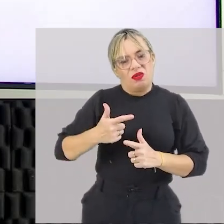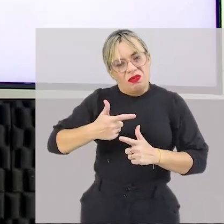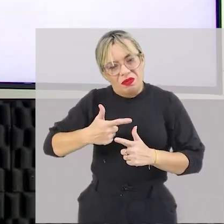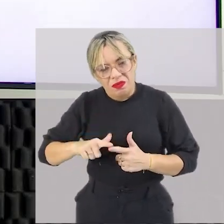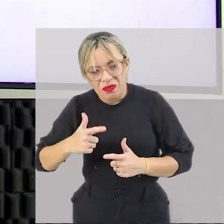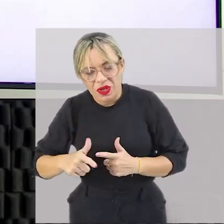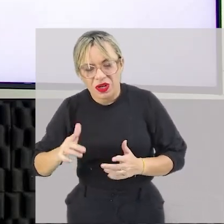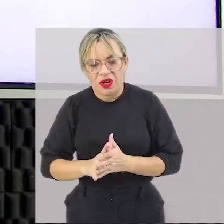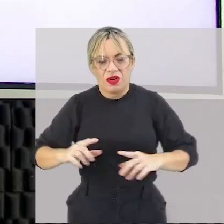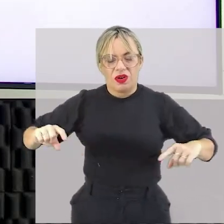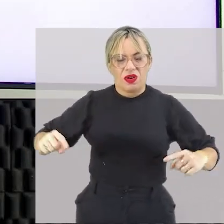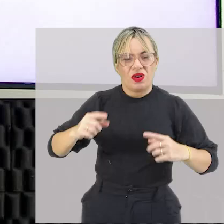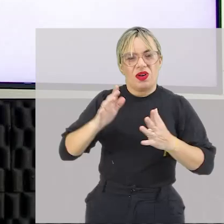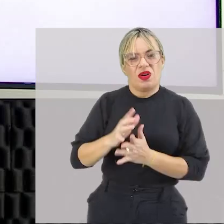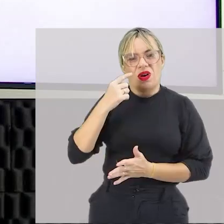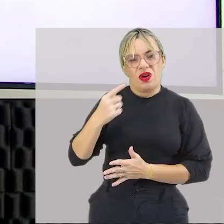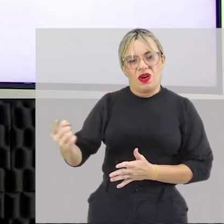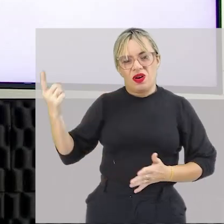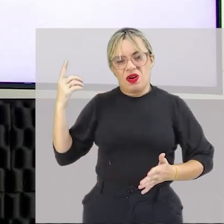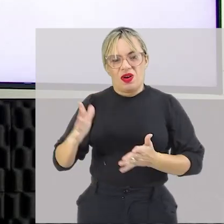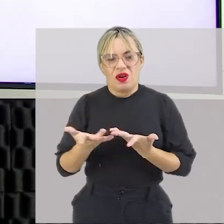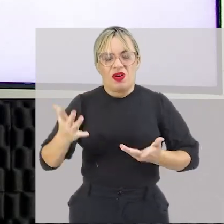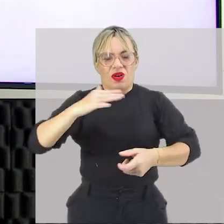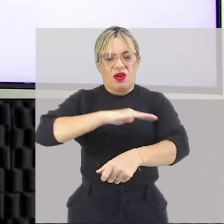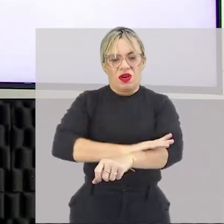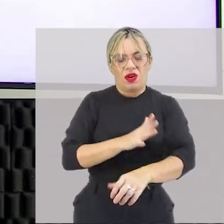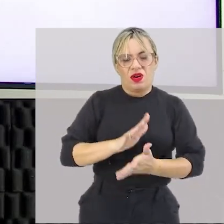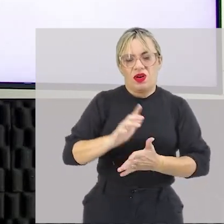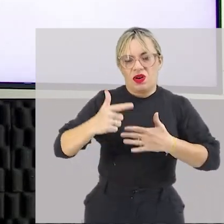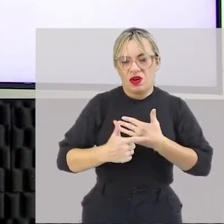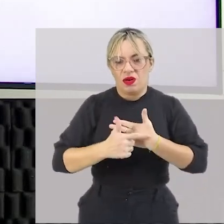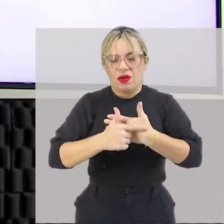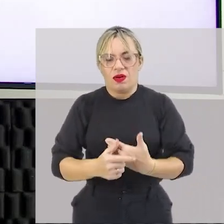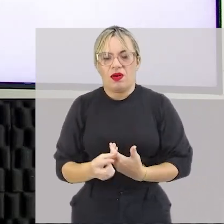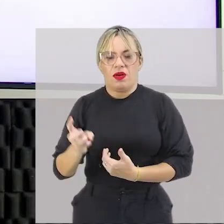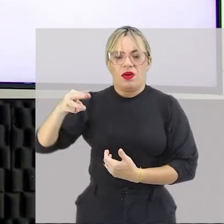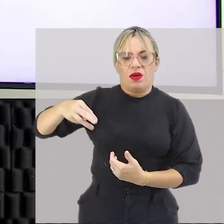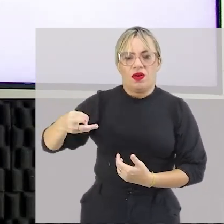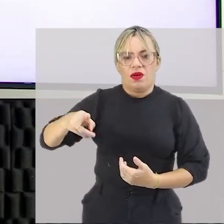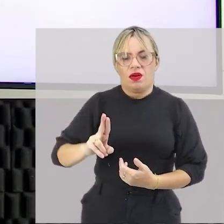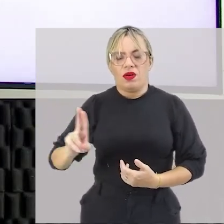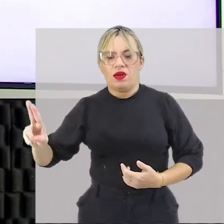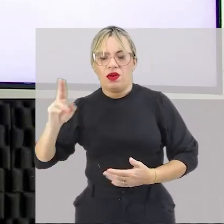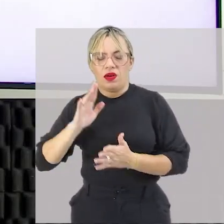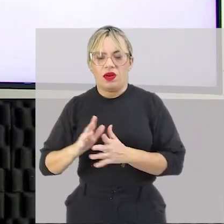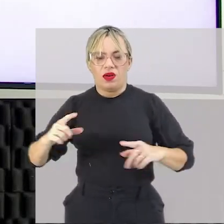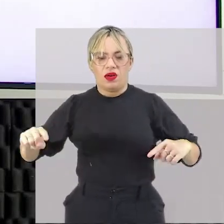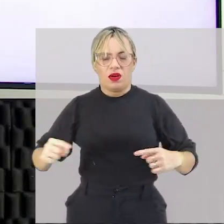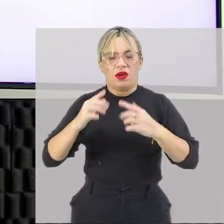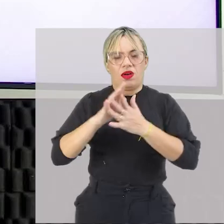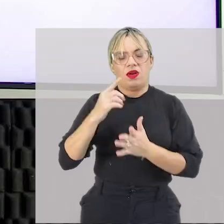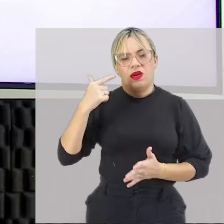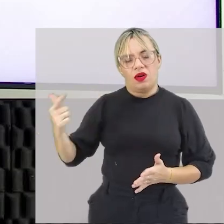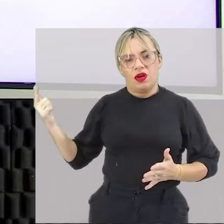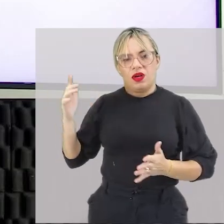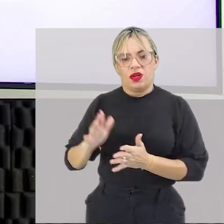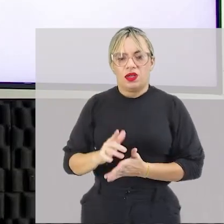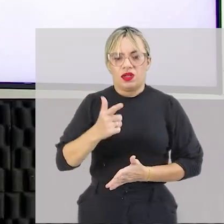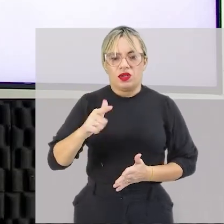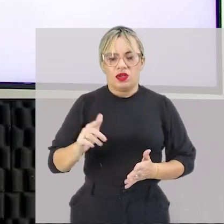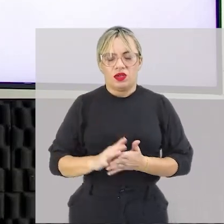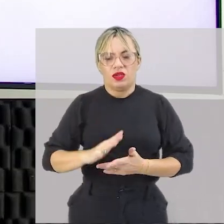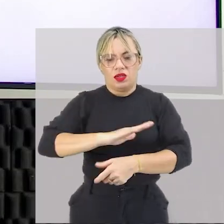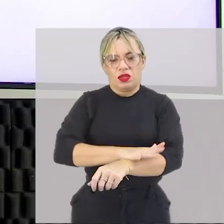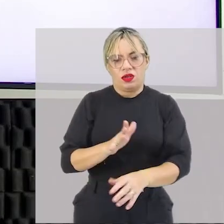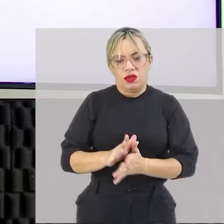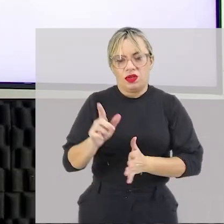racismo. Tá? Então, é isso que o texto trata sobre o papel do MNU nesse combate à ideia de que no Brasil não havia racismo. Vamos